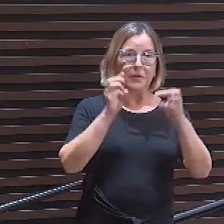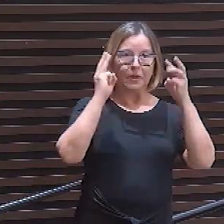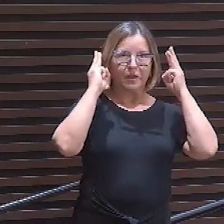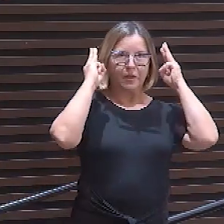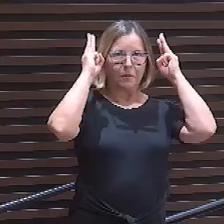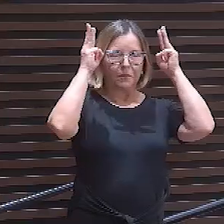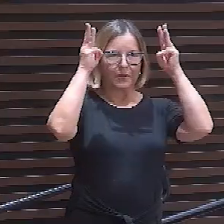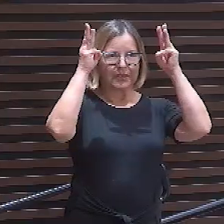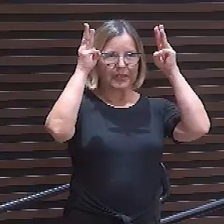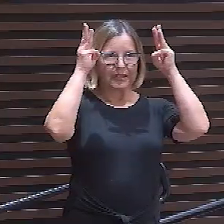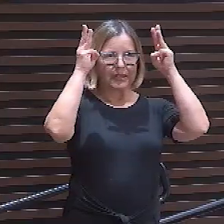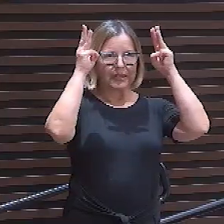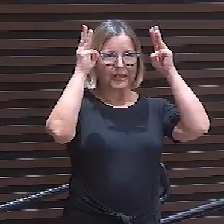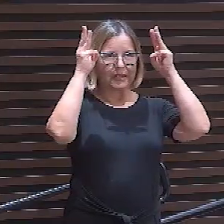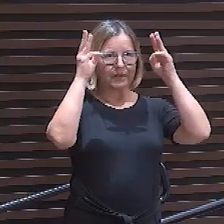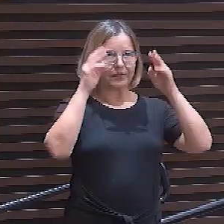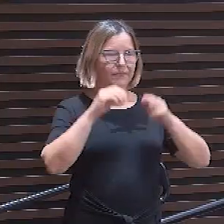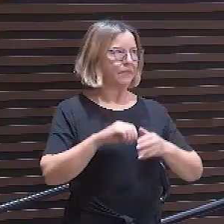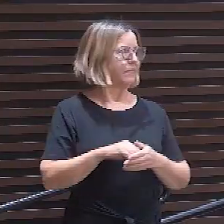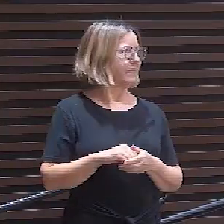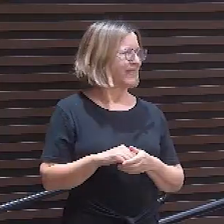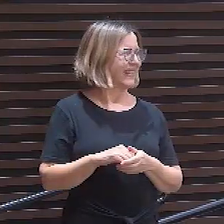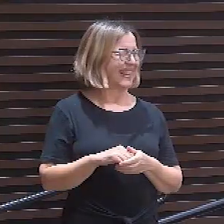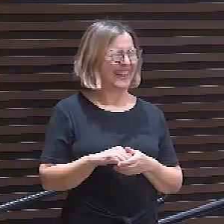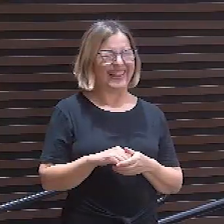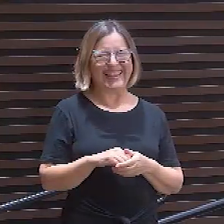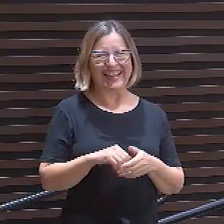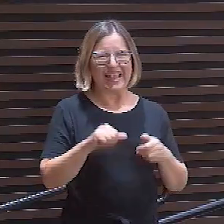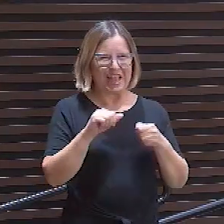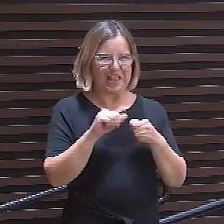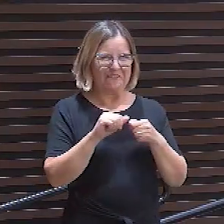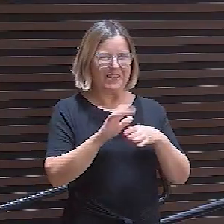Moisés, você vê aquilo é gelatina,